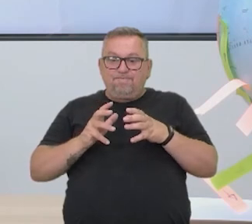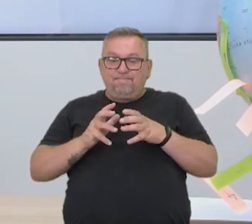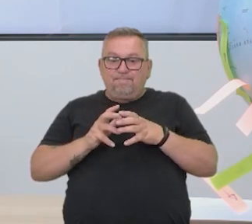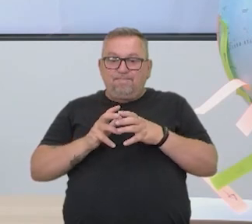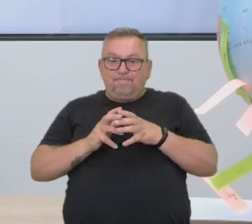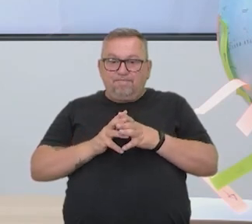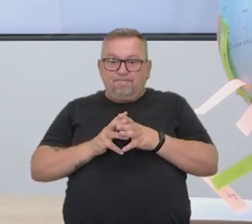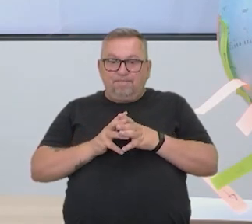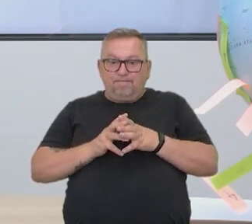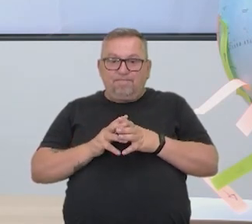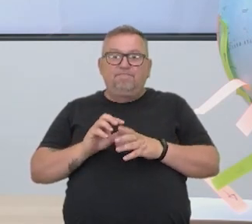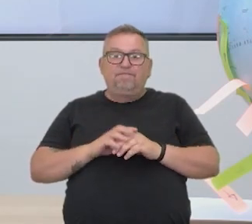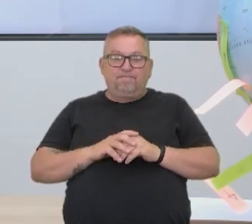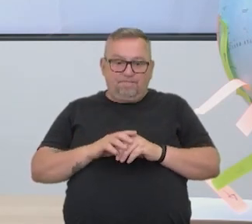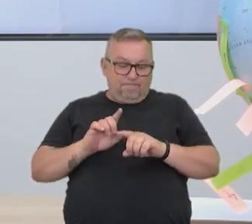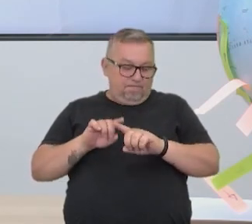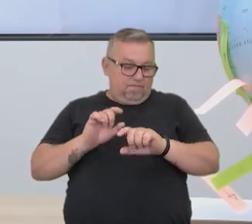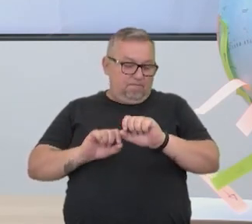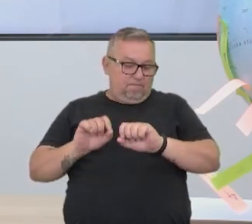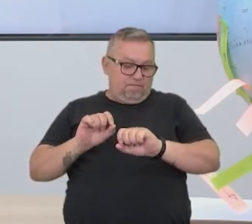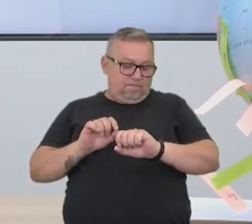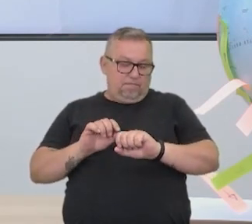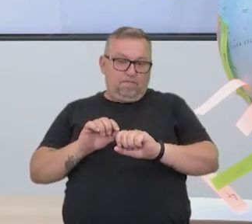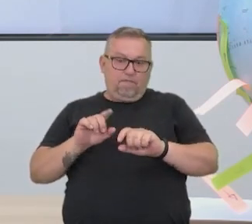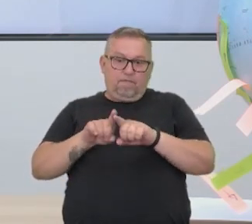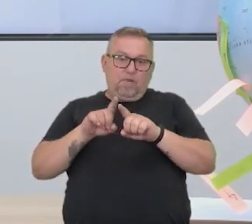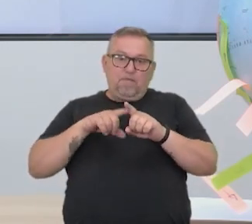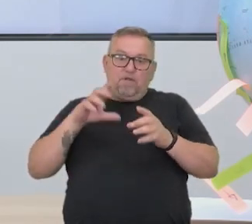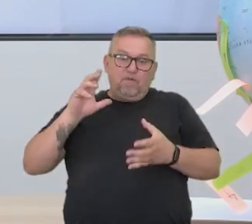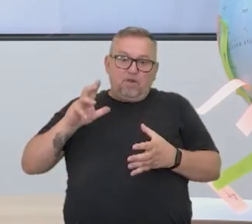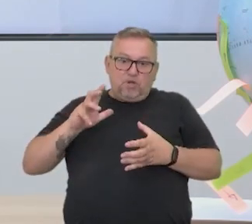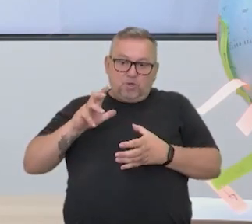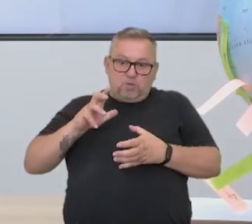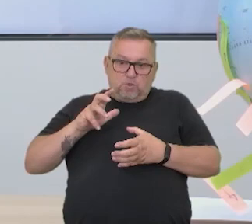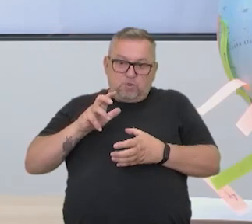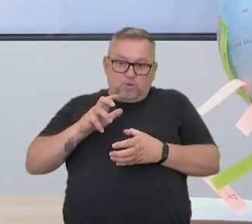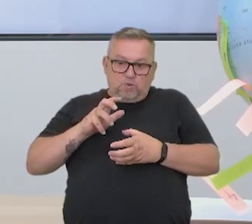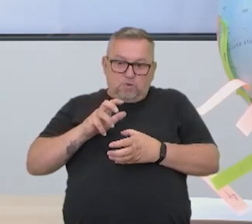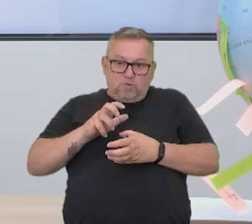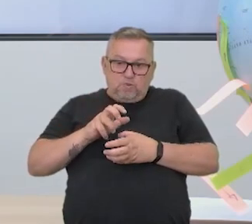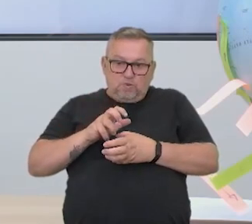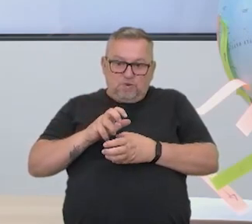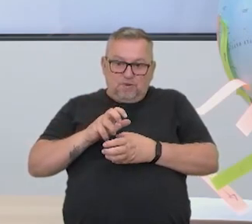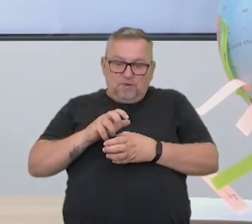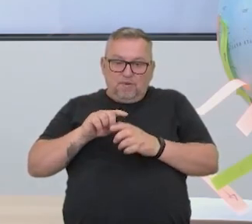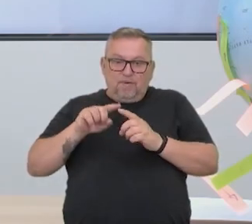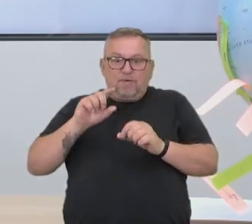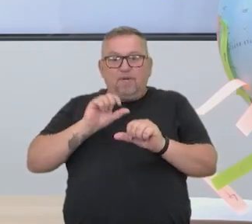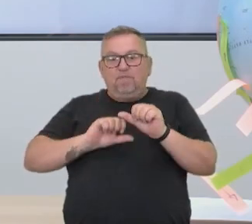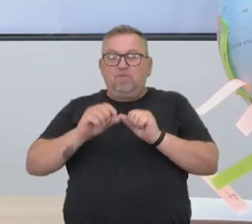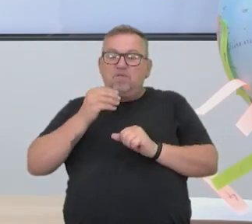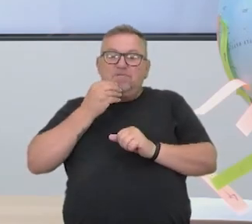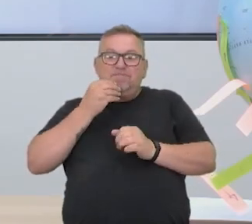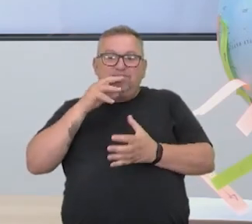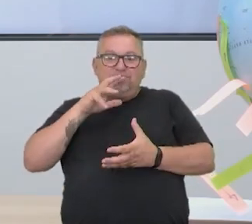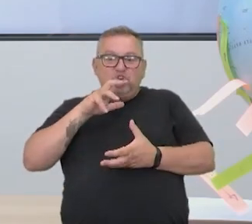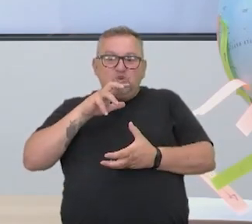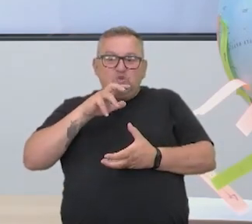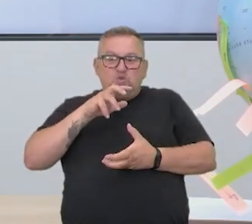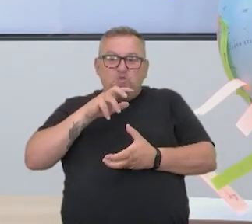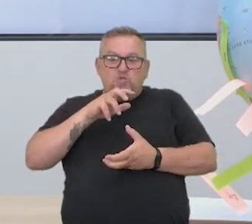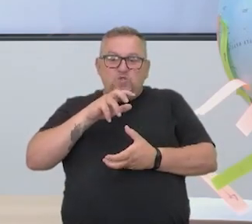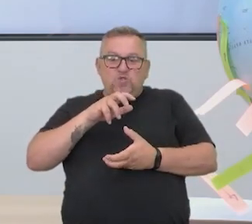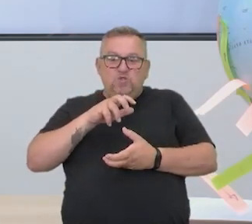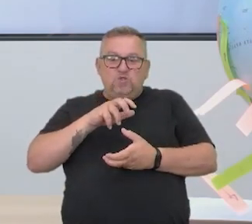seja comprimida, tá certo? Então ela não murcha, ela fica comprimida aí, e aí ela deforma. Tá certo? É uma deformação